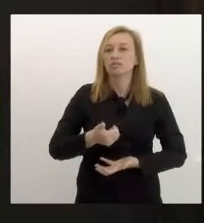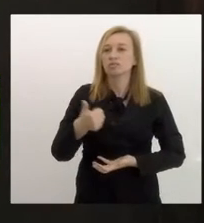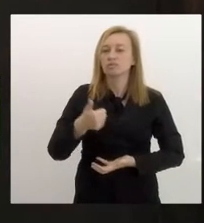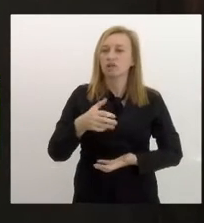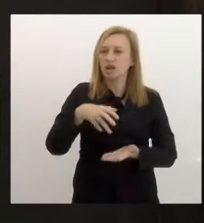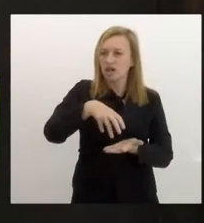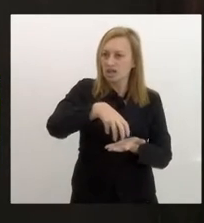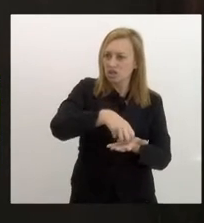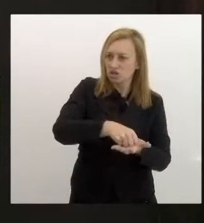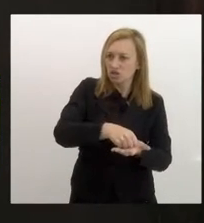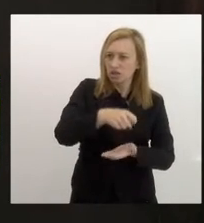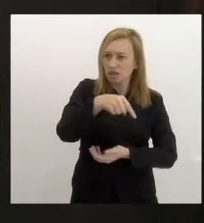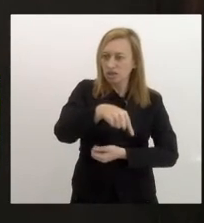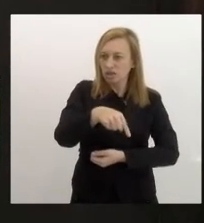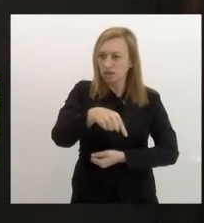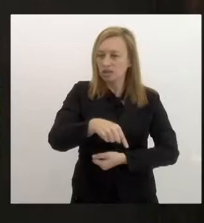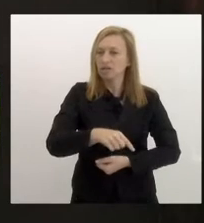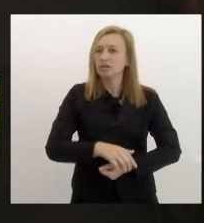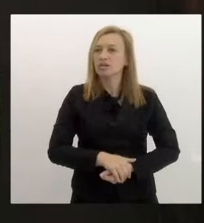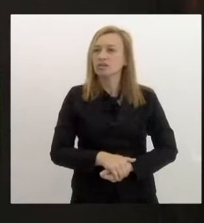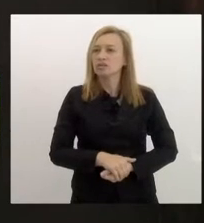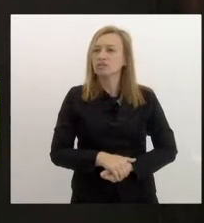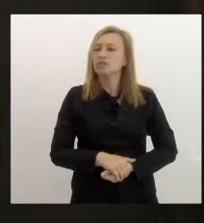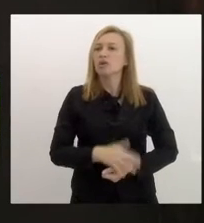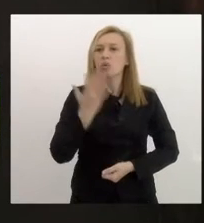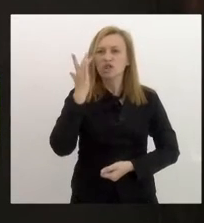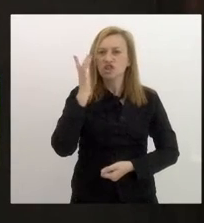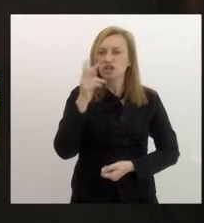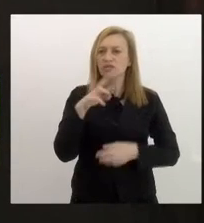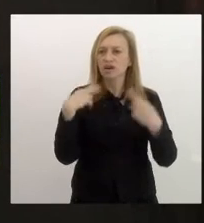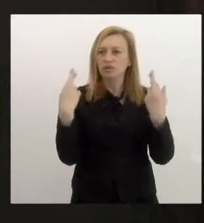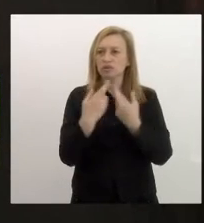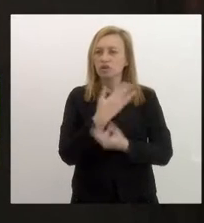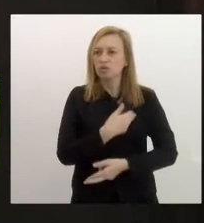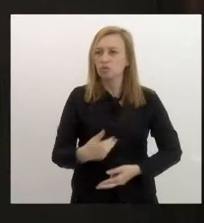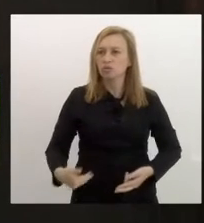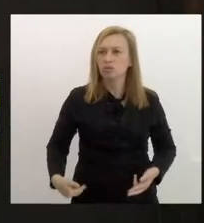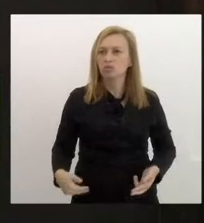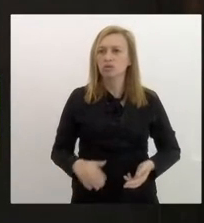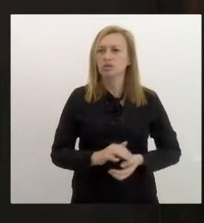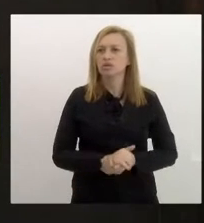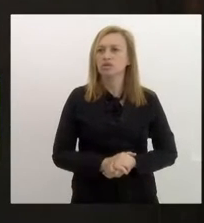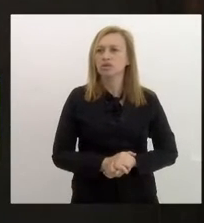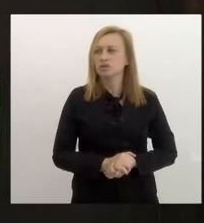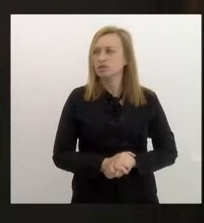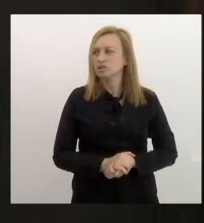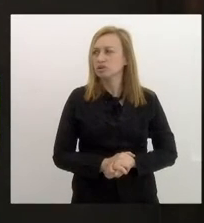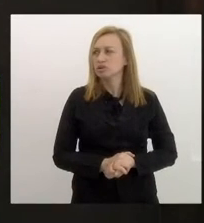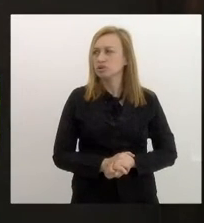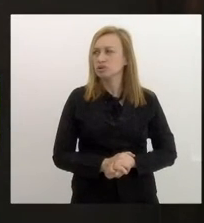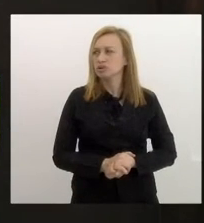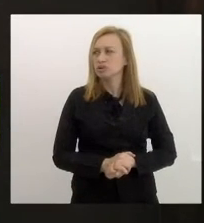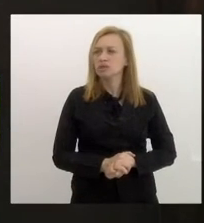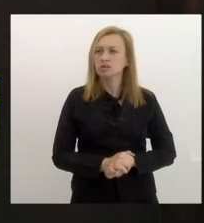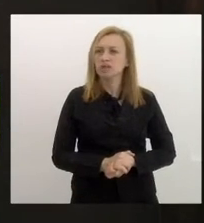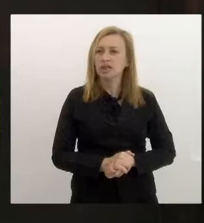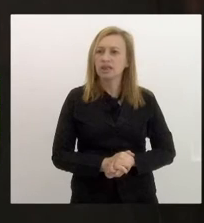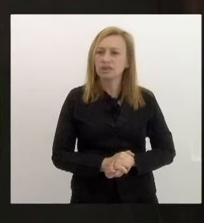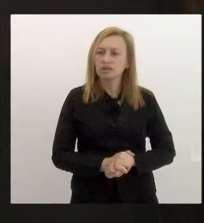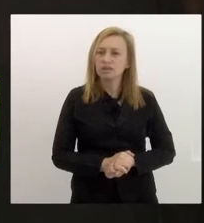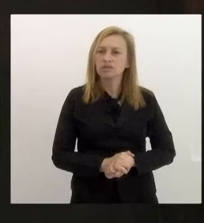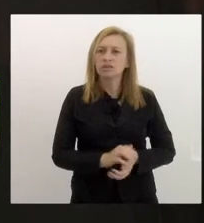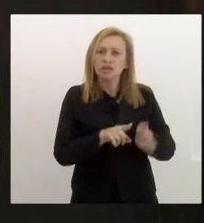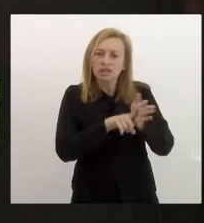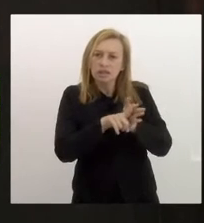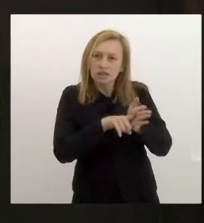lugar a registrar é que eu achava que essa audiência pública tinha que acontecer mais para frente para que a gente pudesse